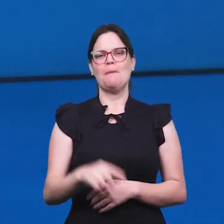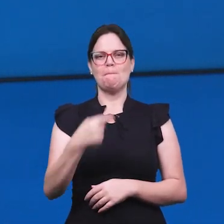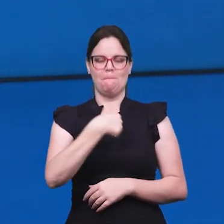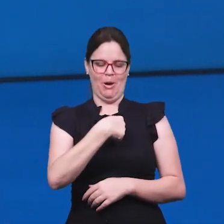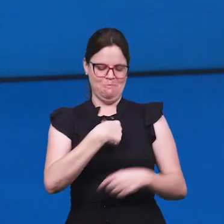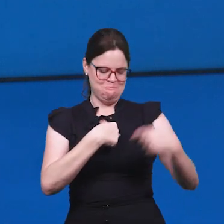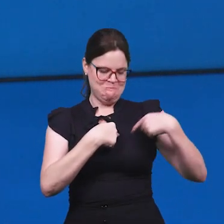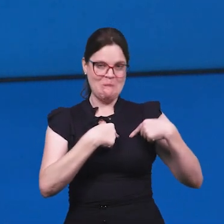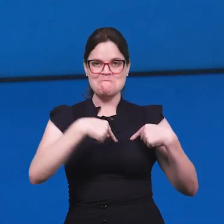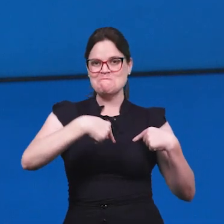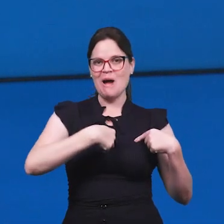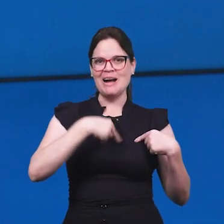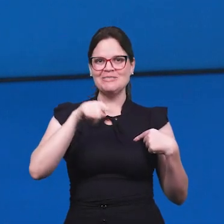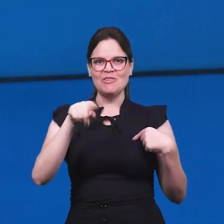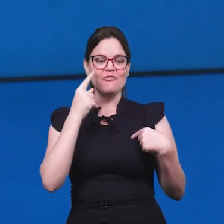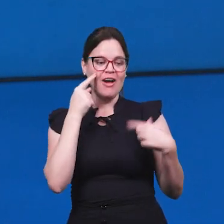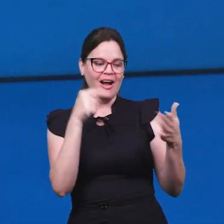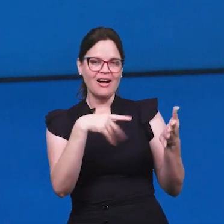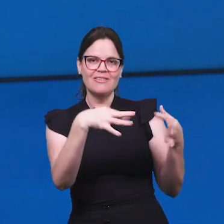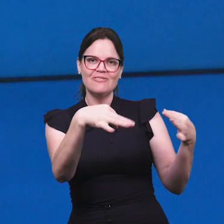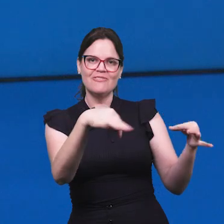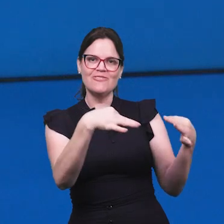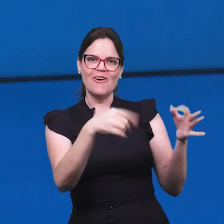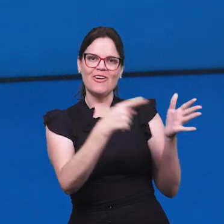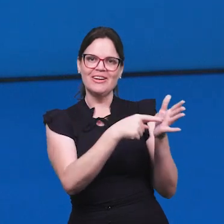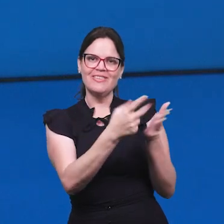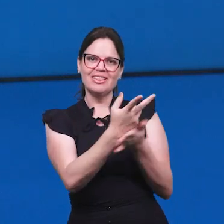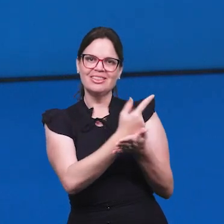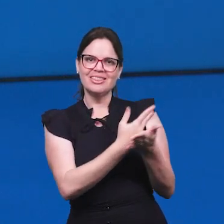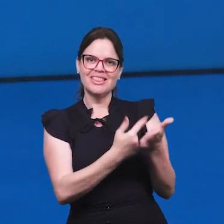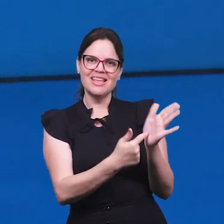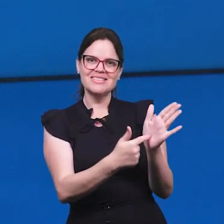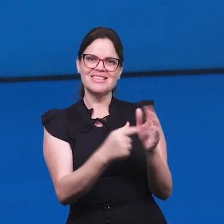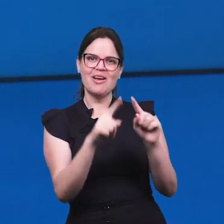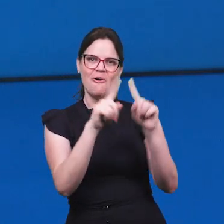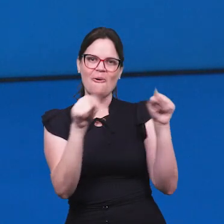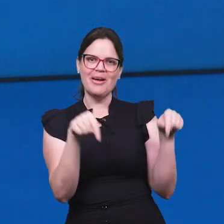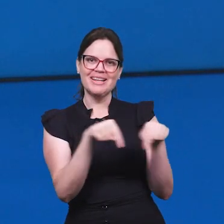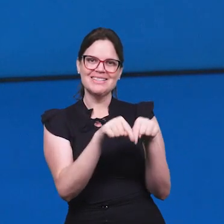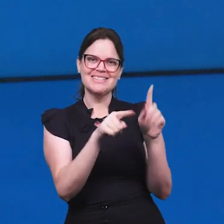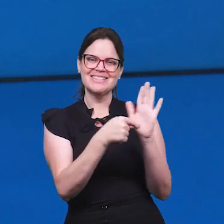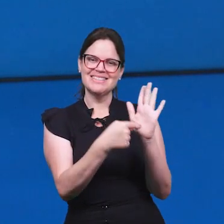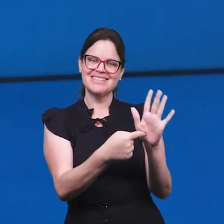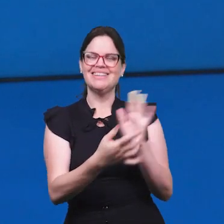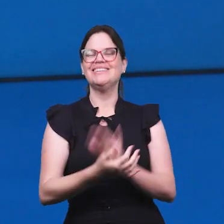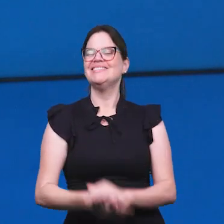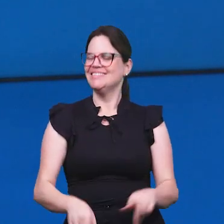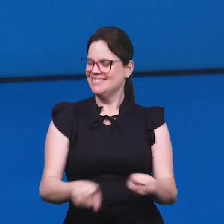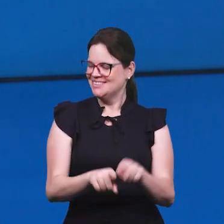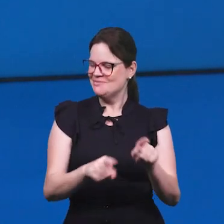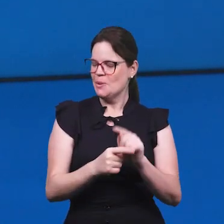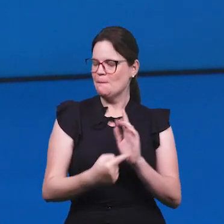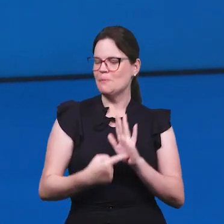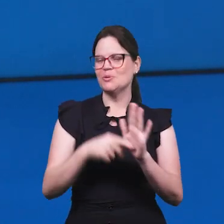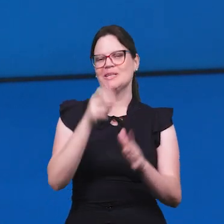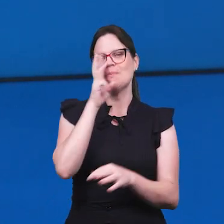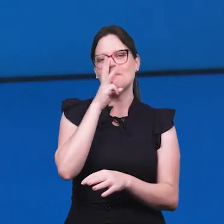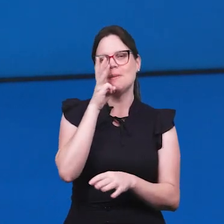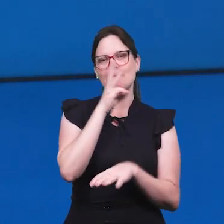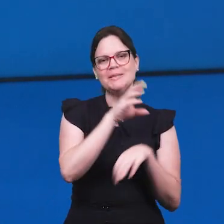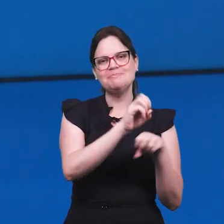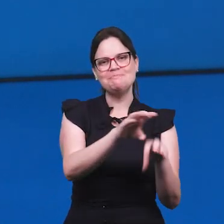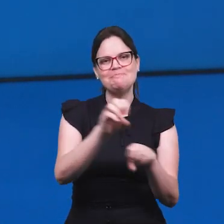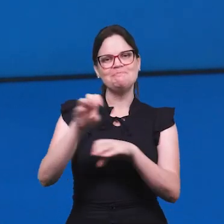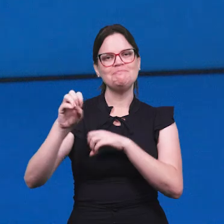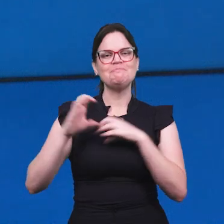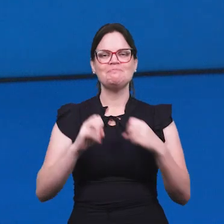a folha, né? Com os desenhos onde está o coraçãozinho, né? Seguindo aí a expressão da mamãe, né? Que fala exatamente